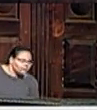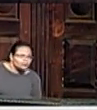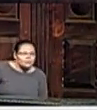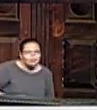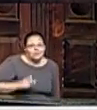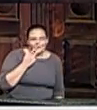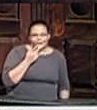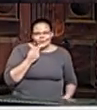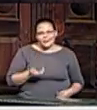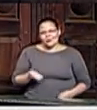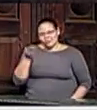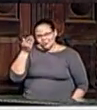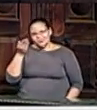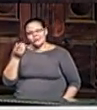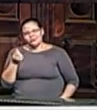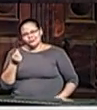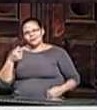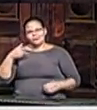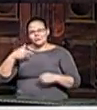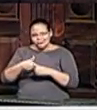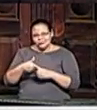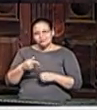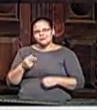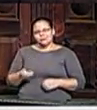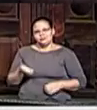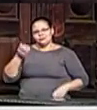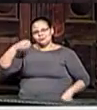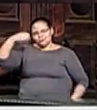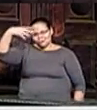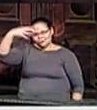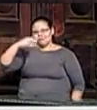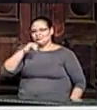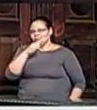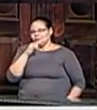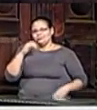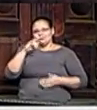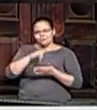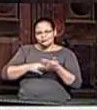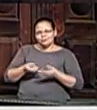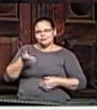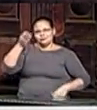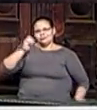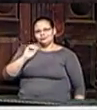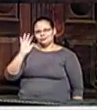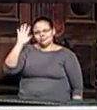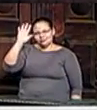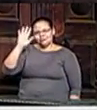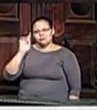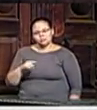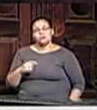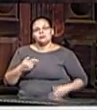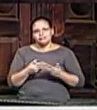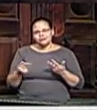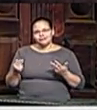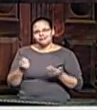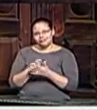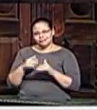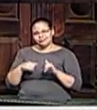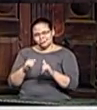restaurantes populares, você está eliminando tudo aquilo, renda, o